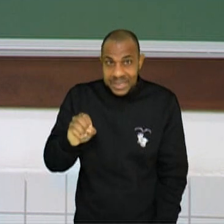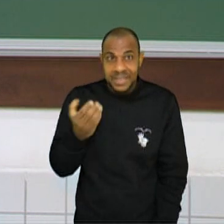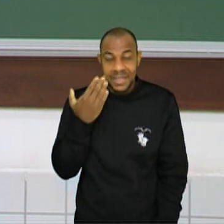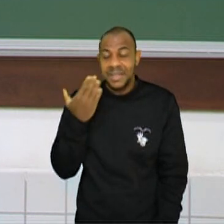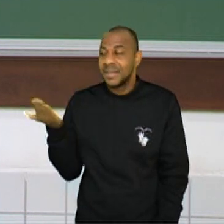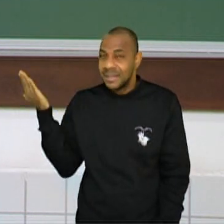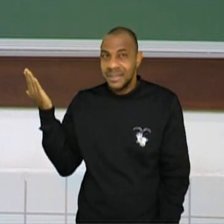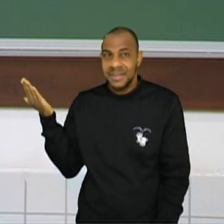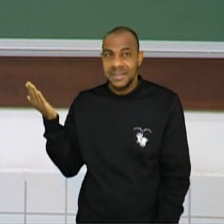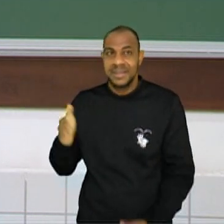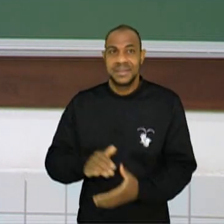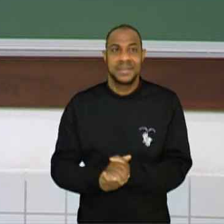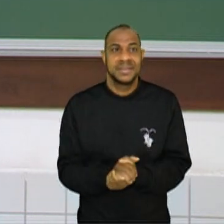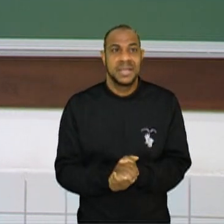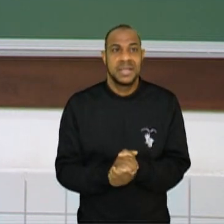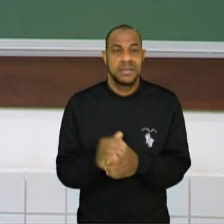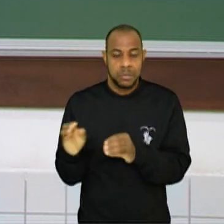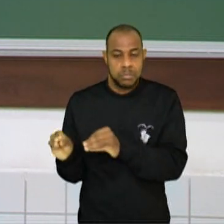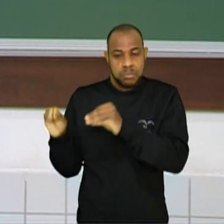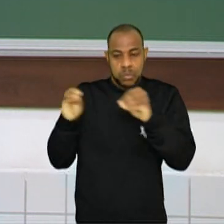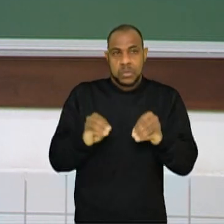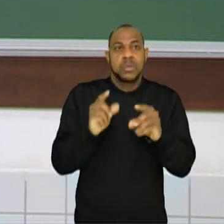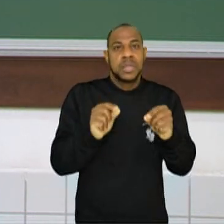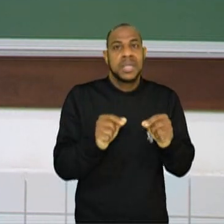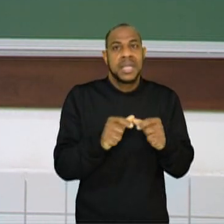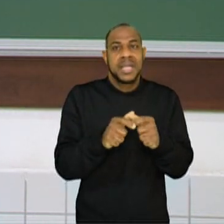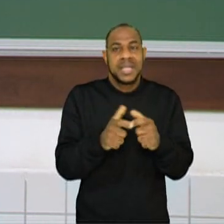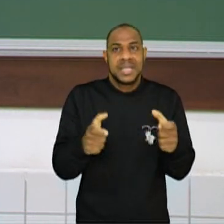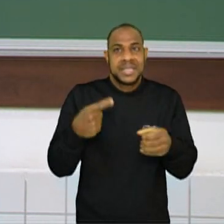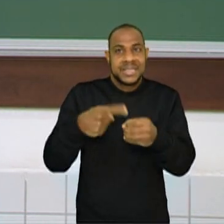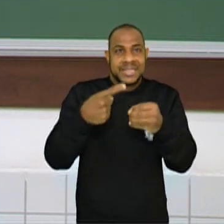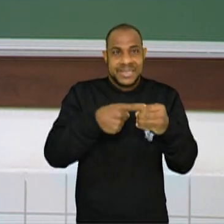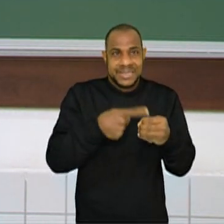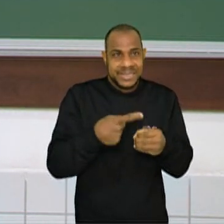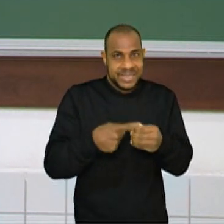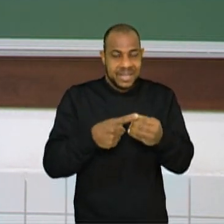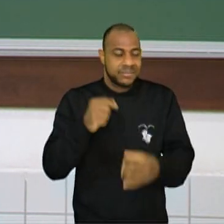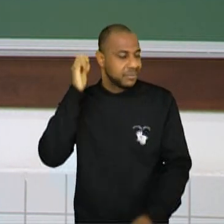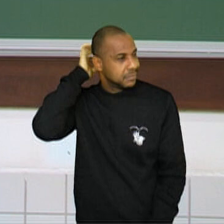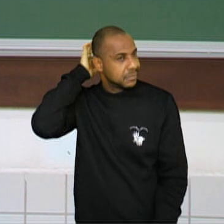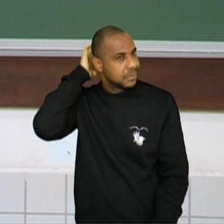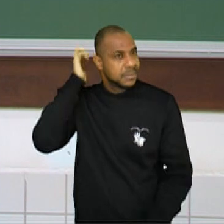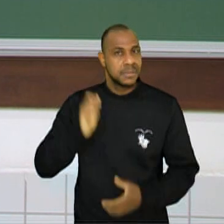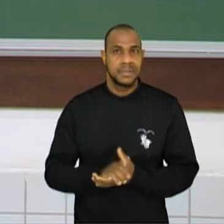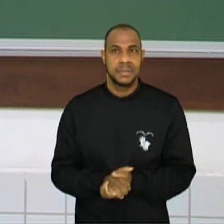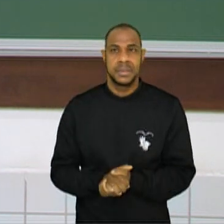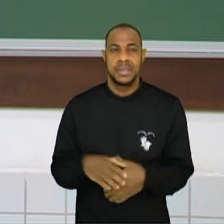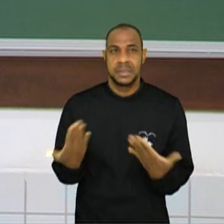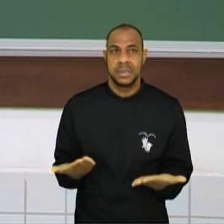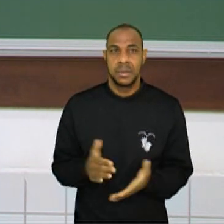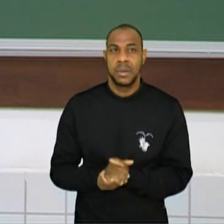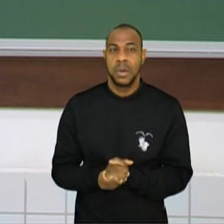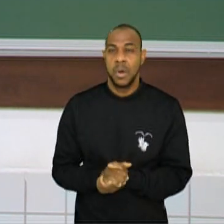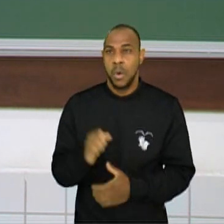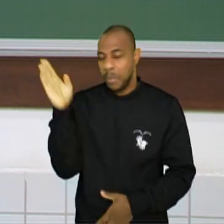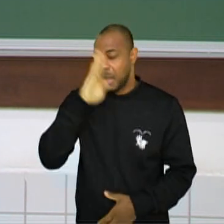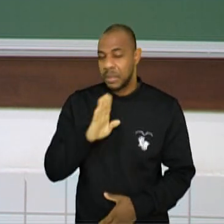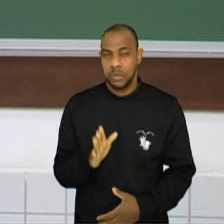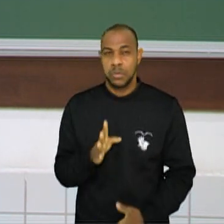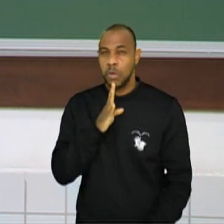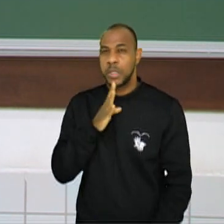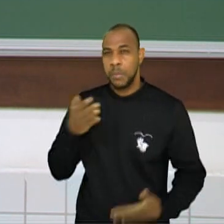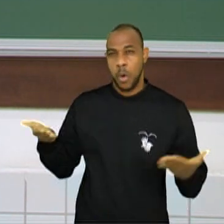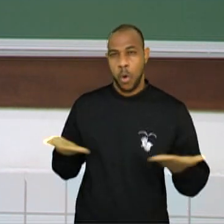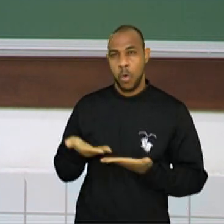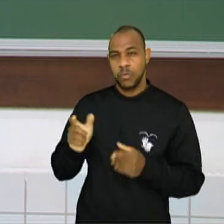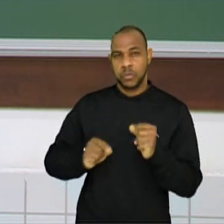vive em cidades, vive na região urbana, ok? Isso é fundamental. O Brasil que nós conhecemos hoje, o Brasil em que você